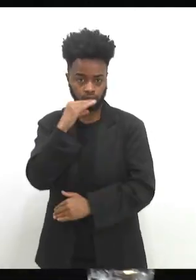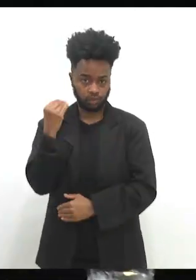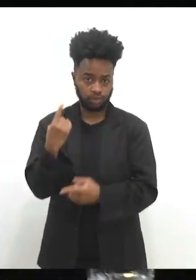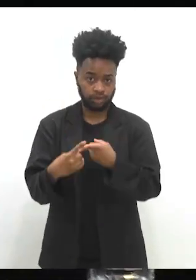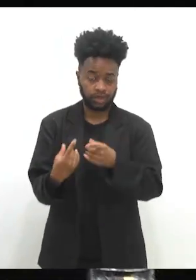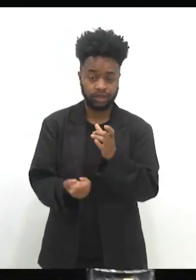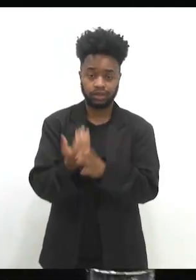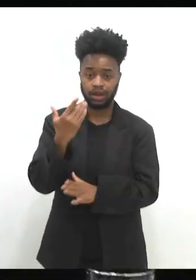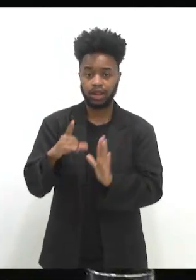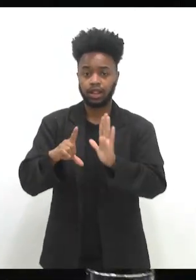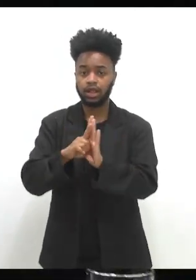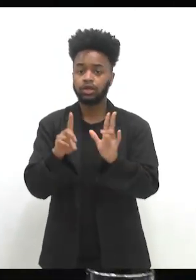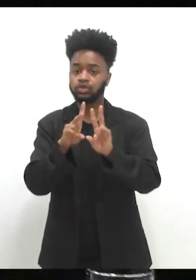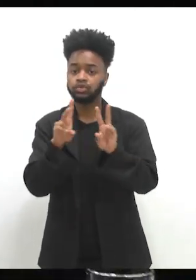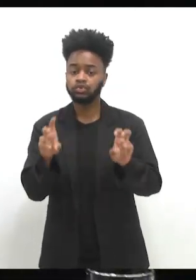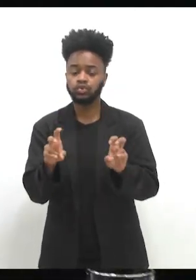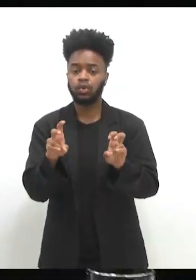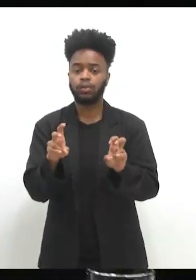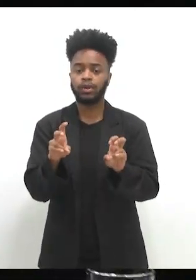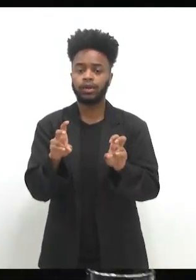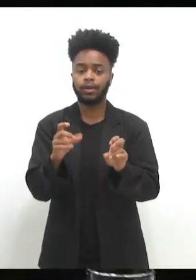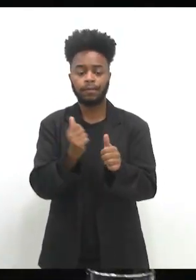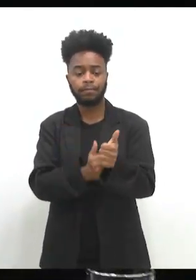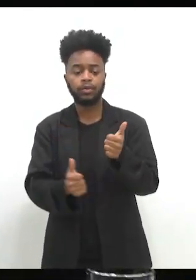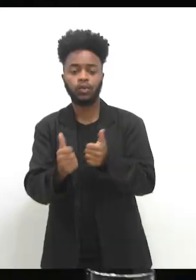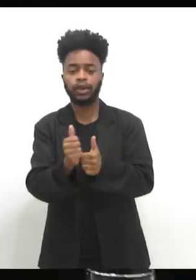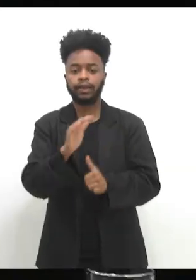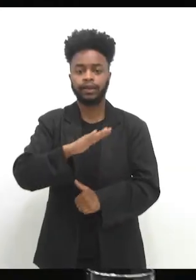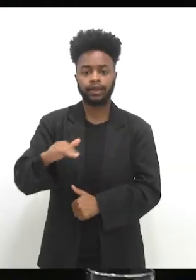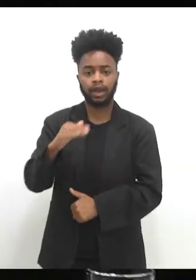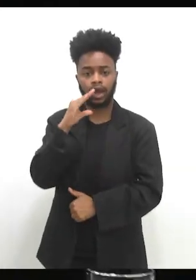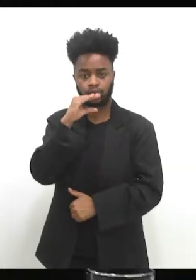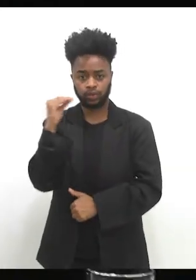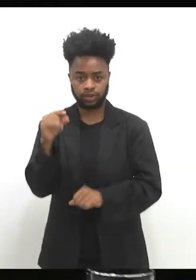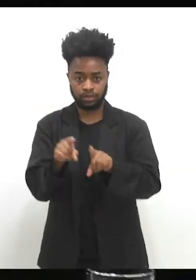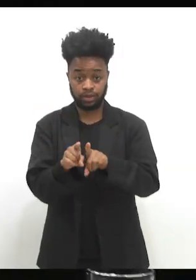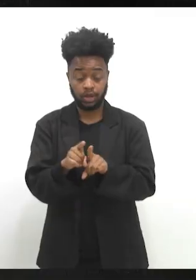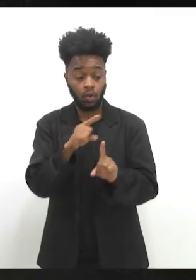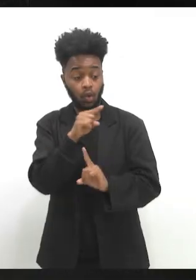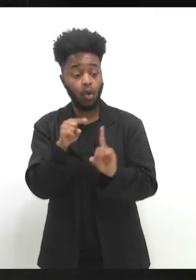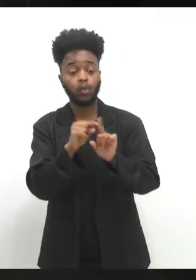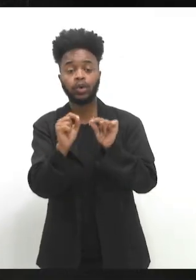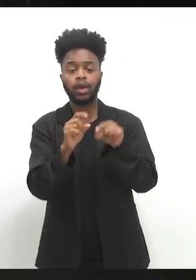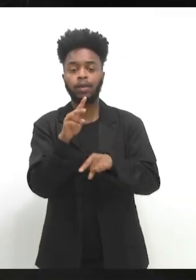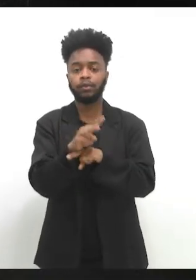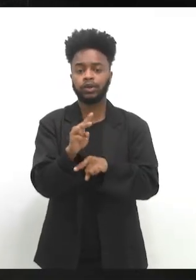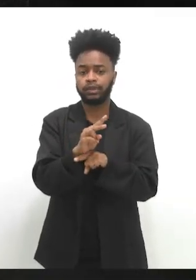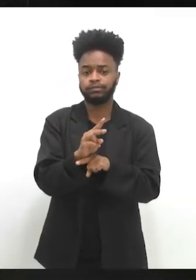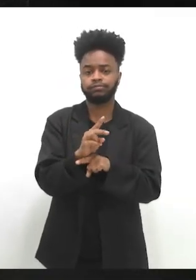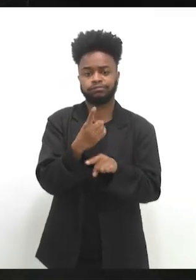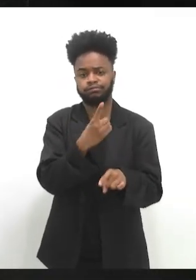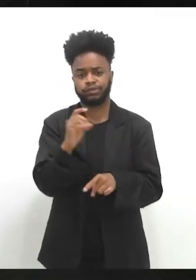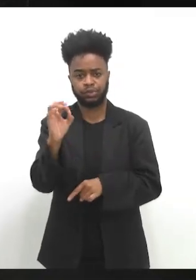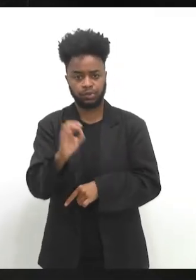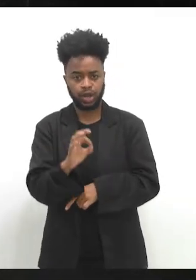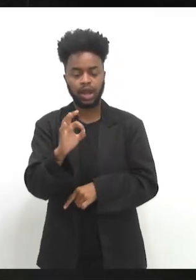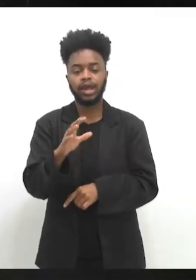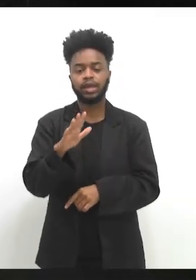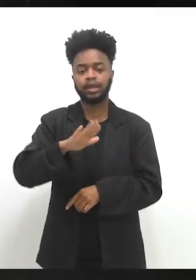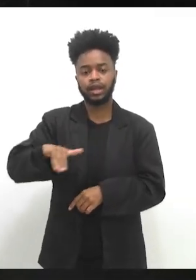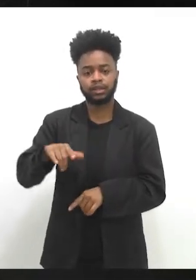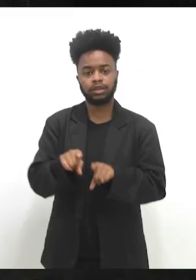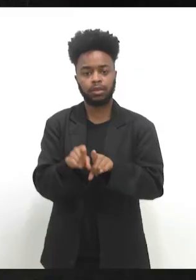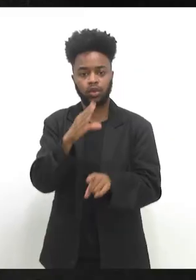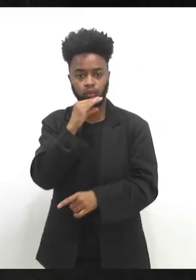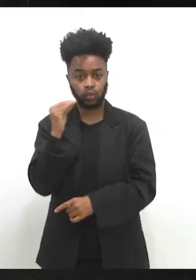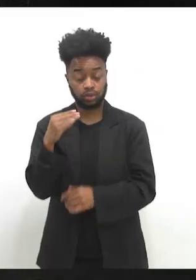poder legislar do direito com a prioridade absoluta das crianças e dos adolescentes. Pois é, ele visa proteger de forma integral a criança